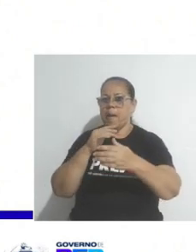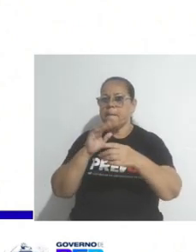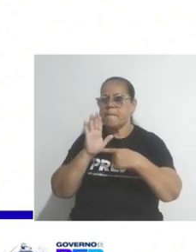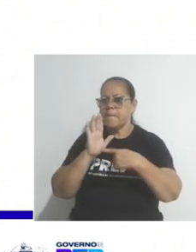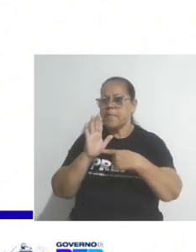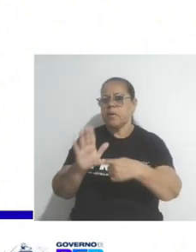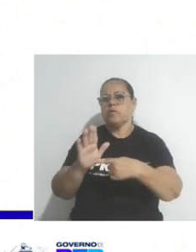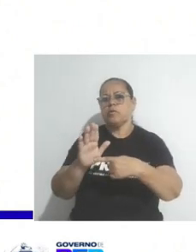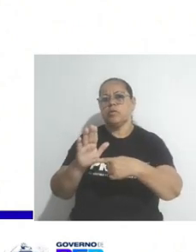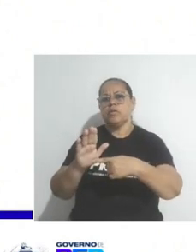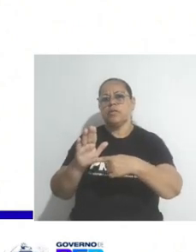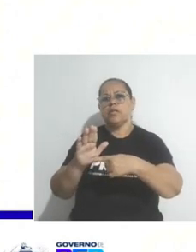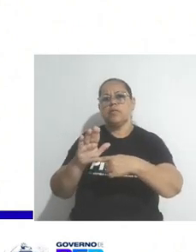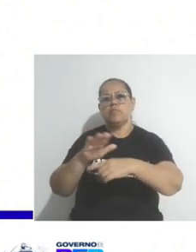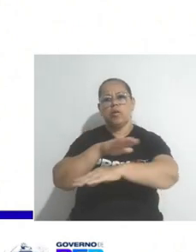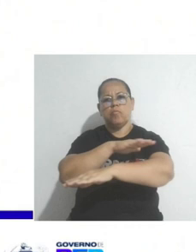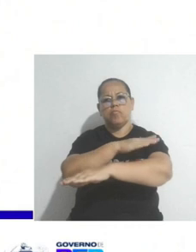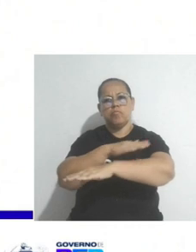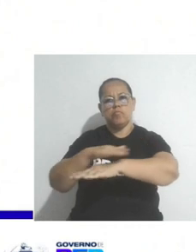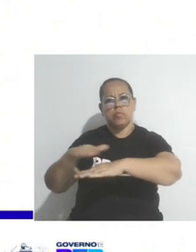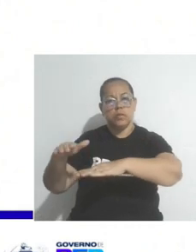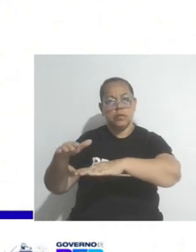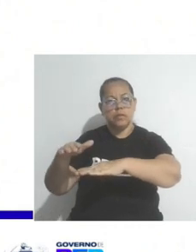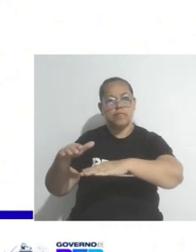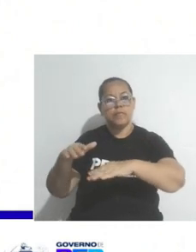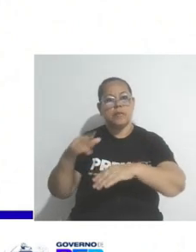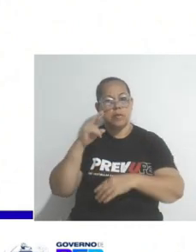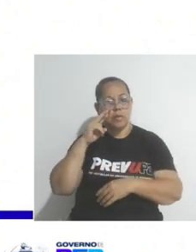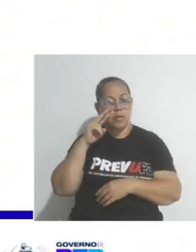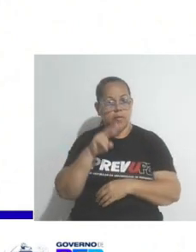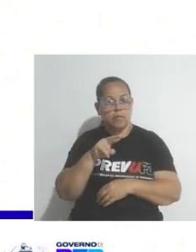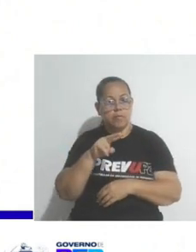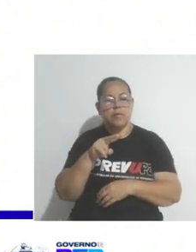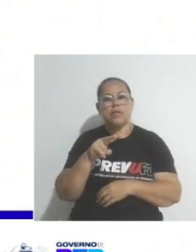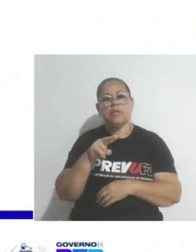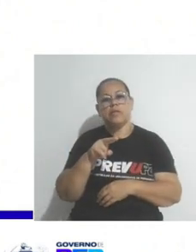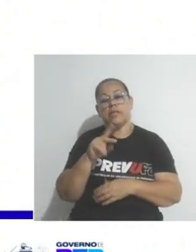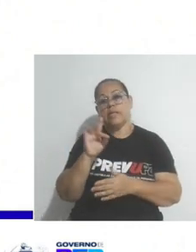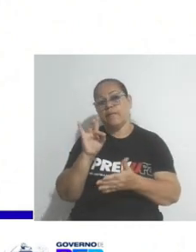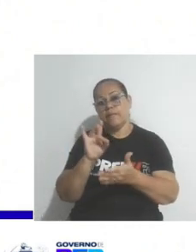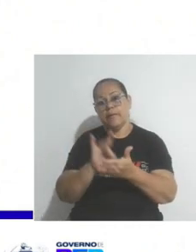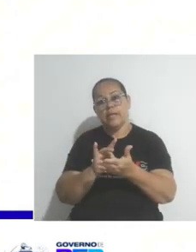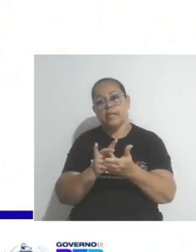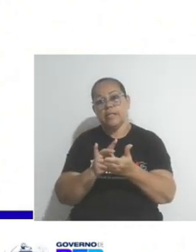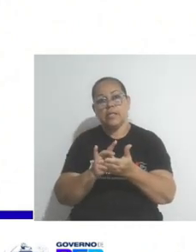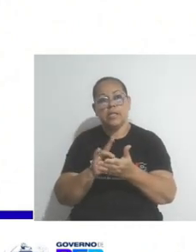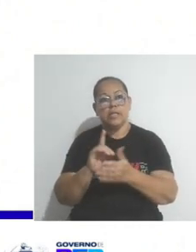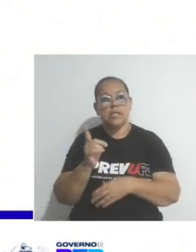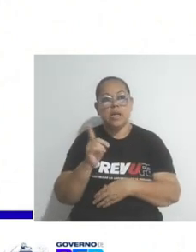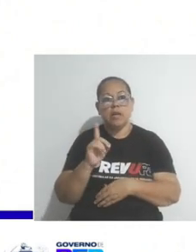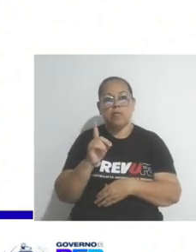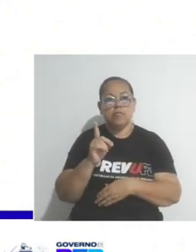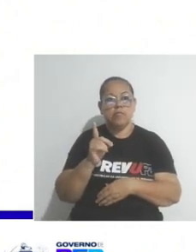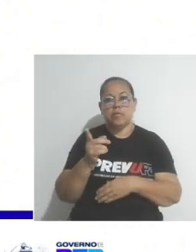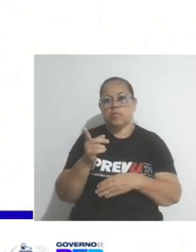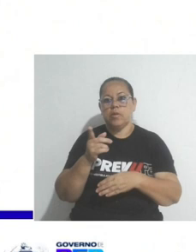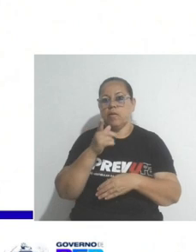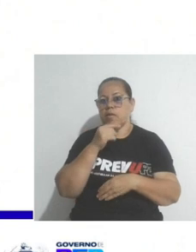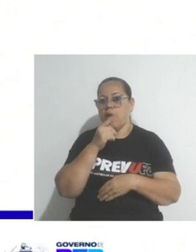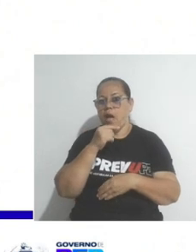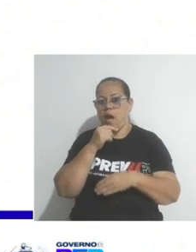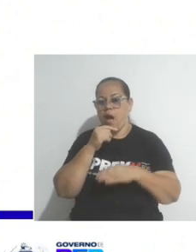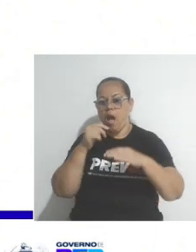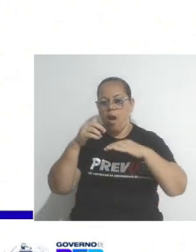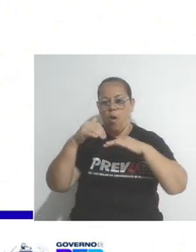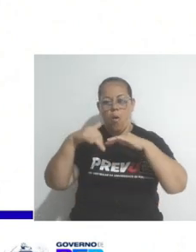freático esse é um bloco diagrama então o lençol freático na verdade não são esses bolsões de água a gente sabe